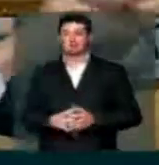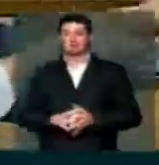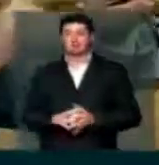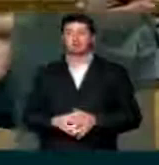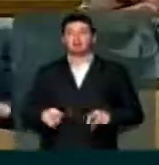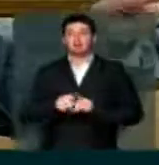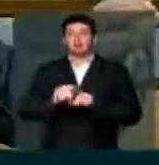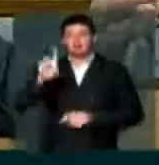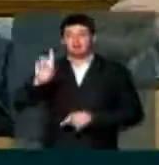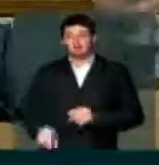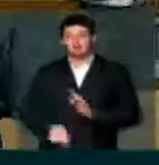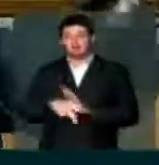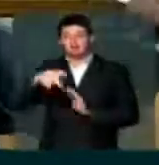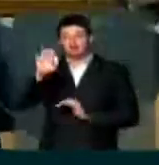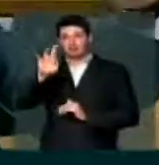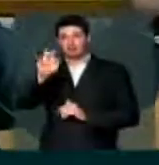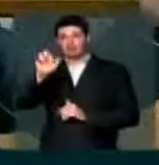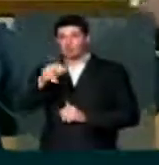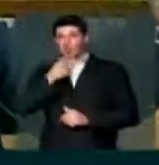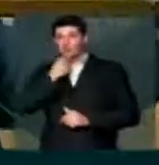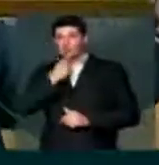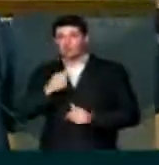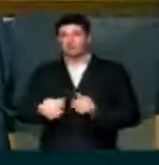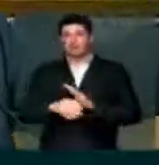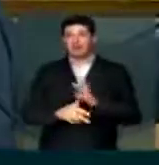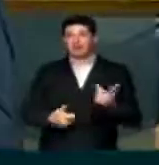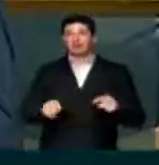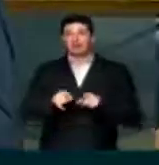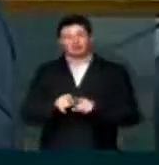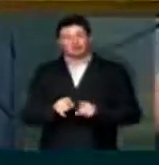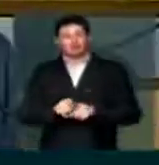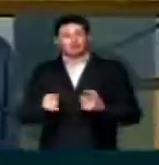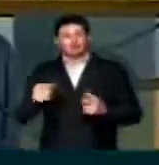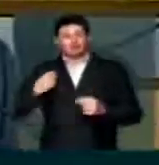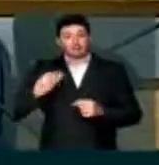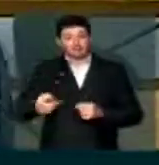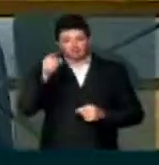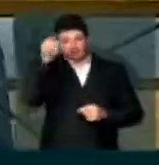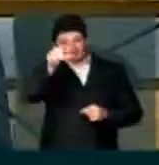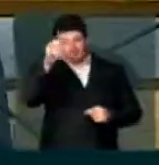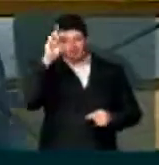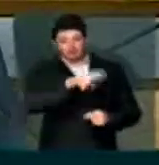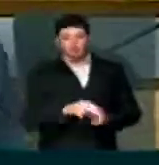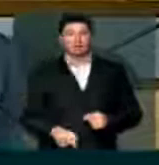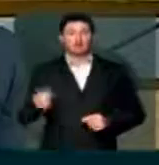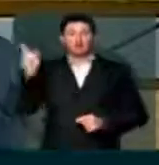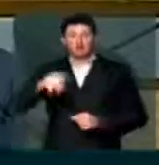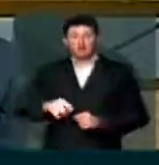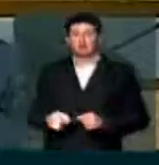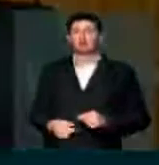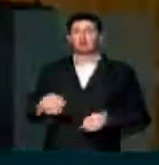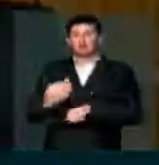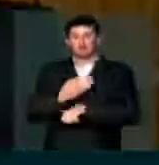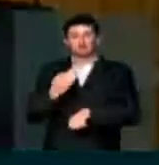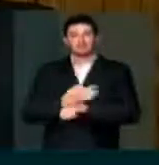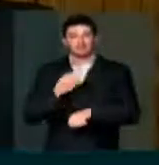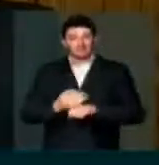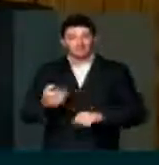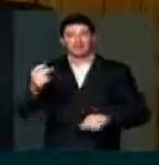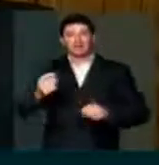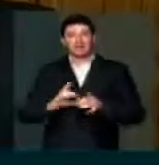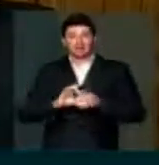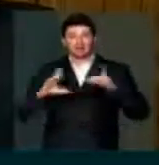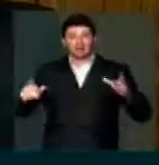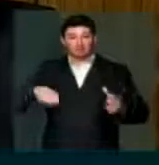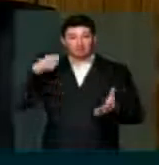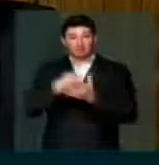na diretoria da Petrobras, o bandido que está sentado nessa sala aqui, ele foi suportado, avalizado